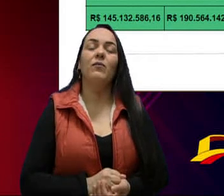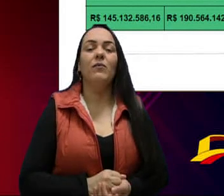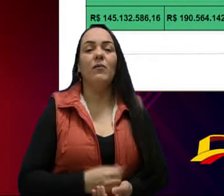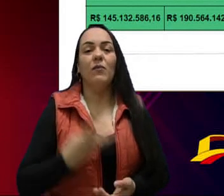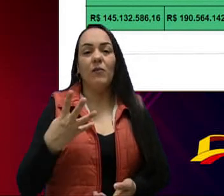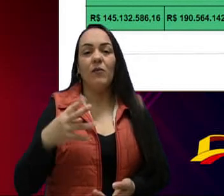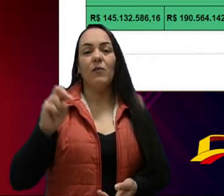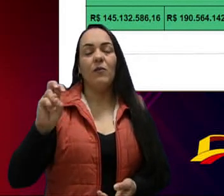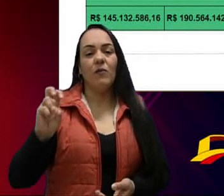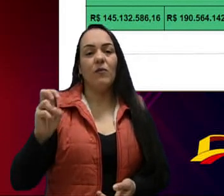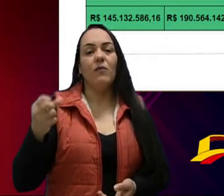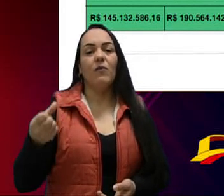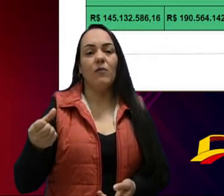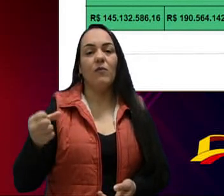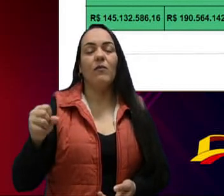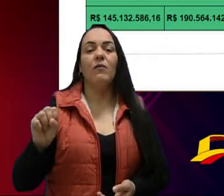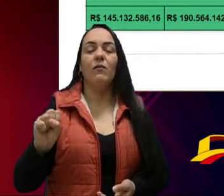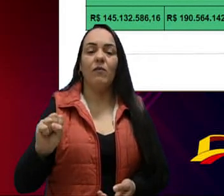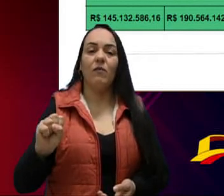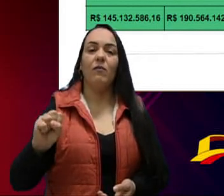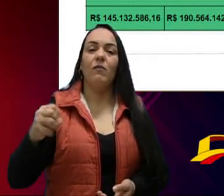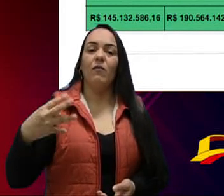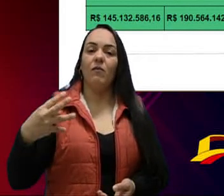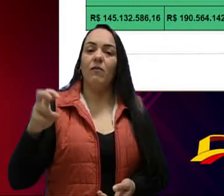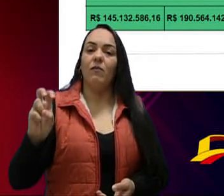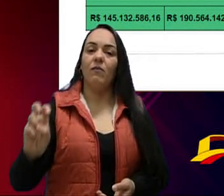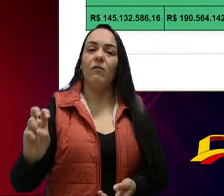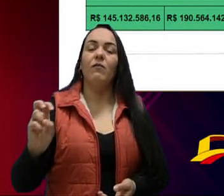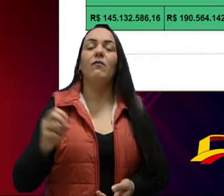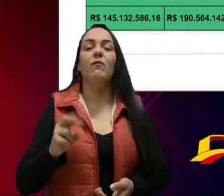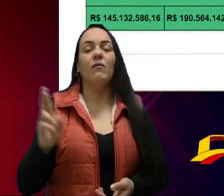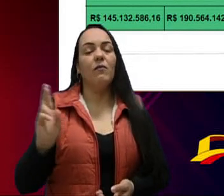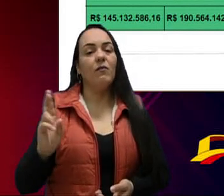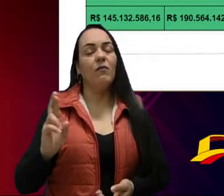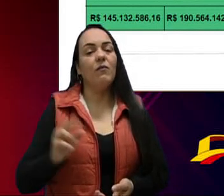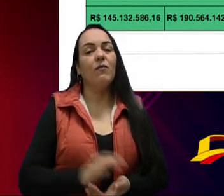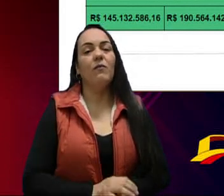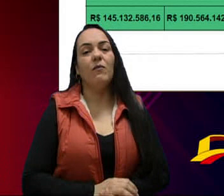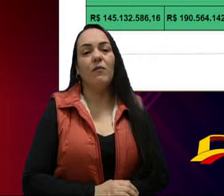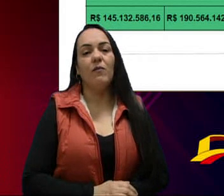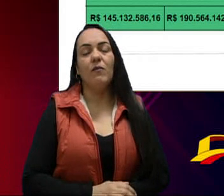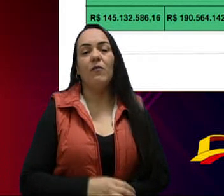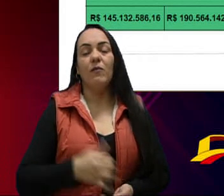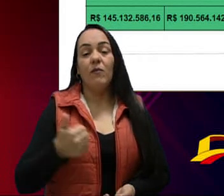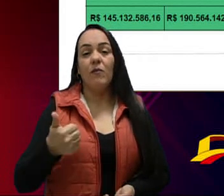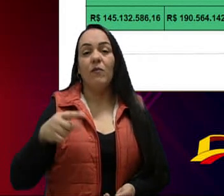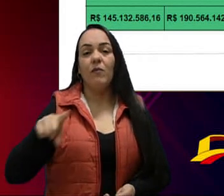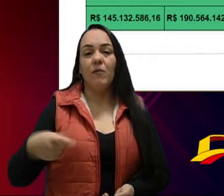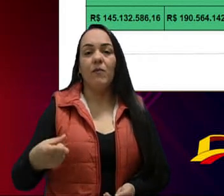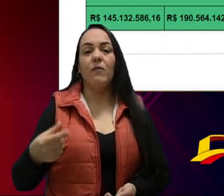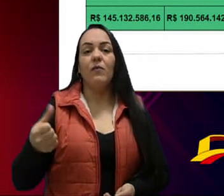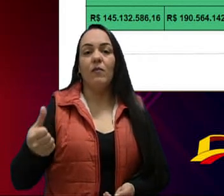4930201 mil pago dois milhões e oitocentos e quarenta e cinco mil reservado 1 milhão 186 mil